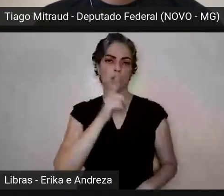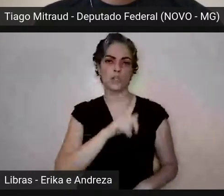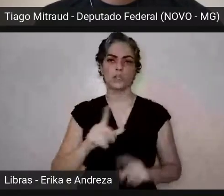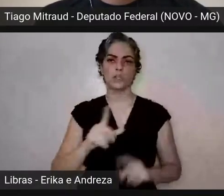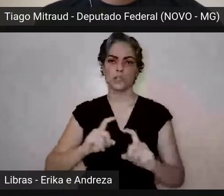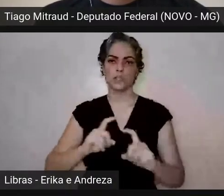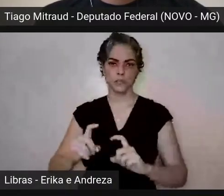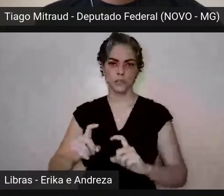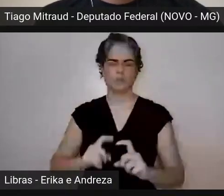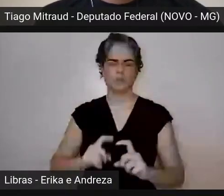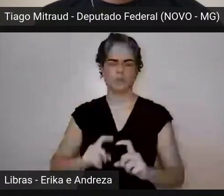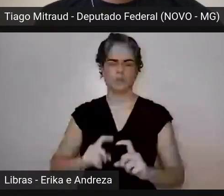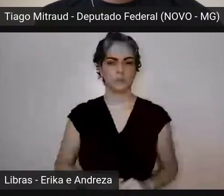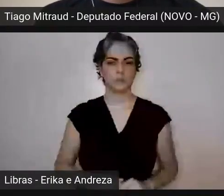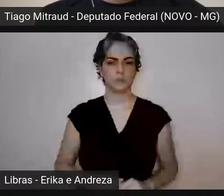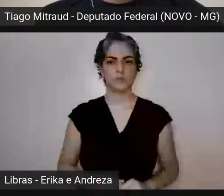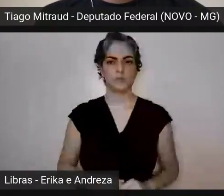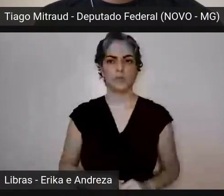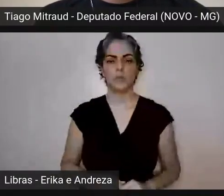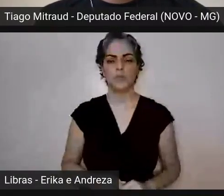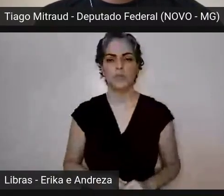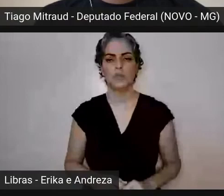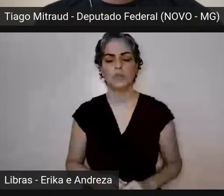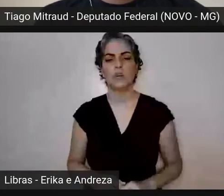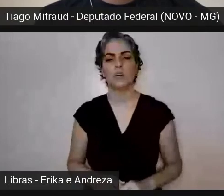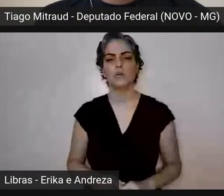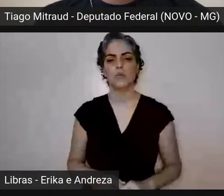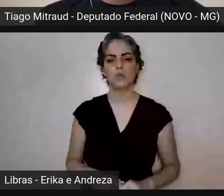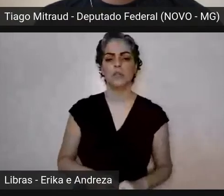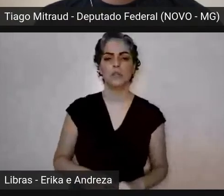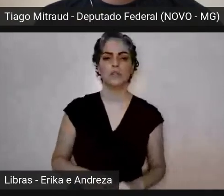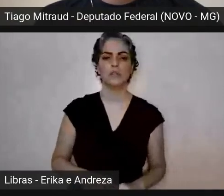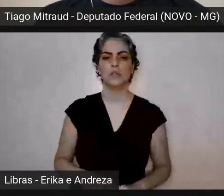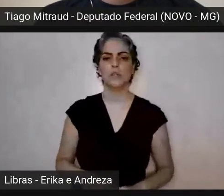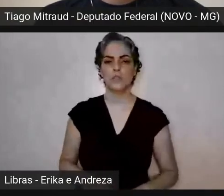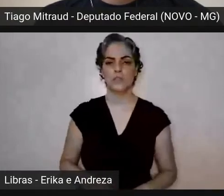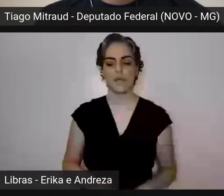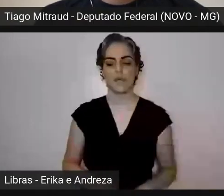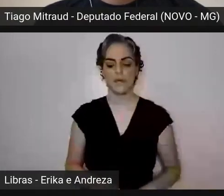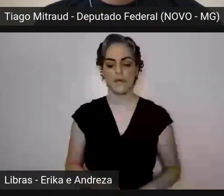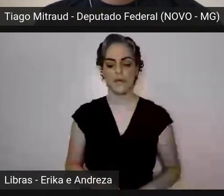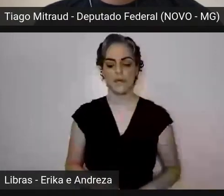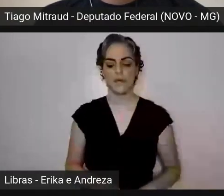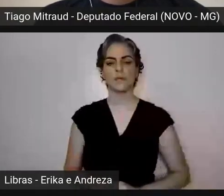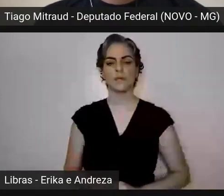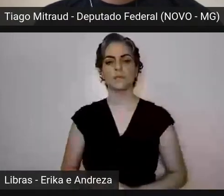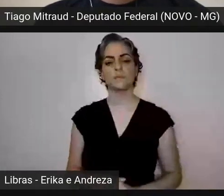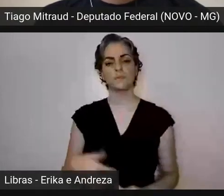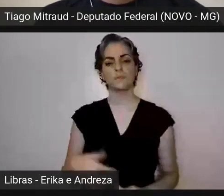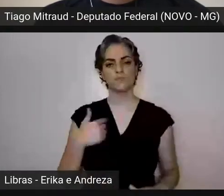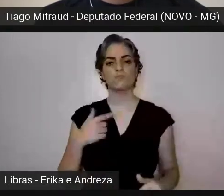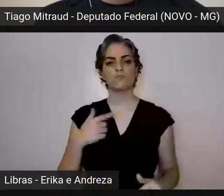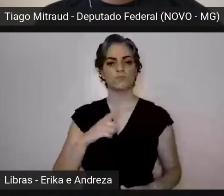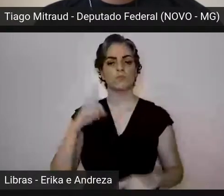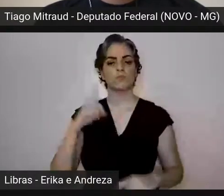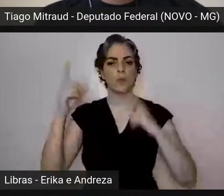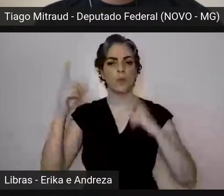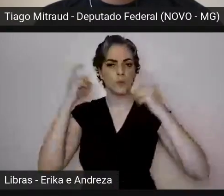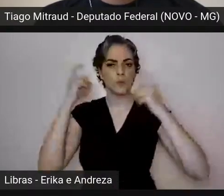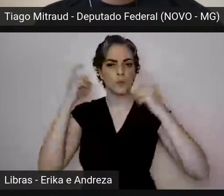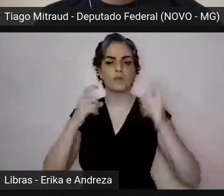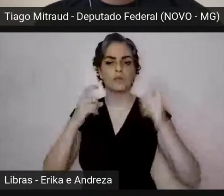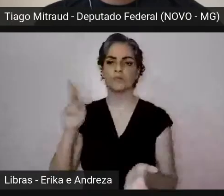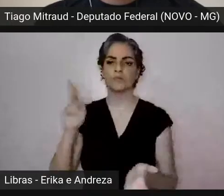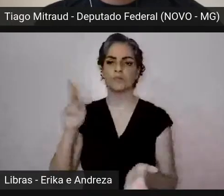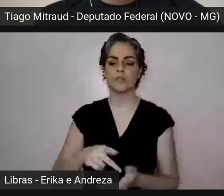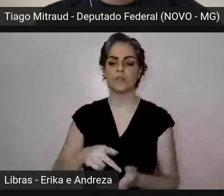administração, né? Então, enfim, eu vejo com preocupação. Eu estou bem recalcitrante, estou